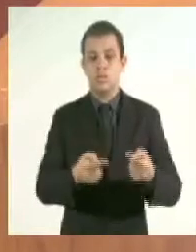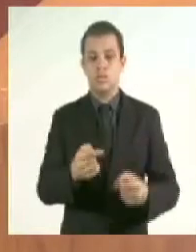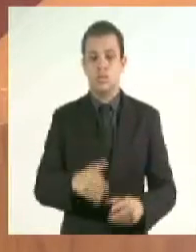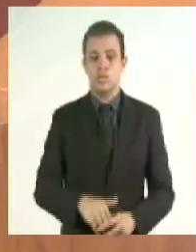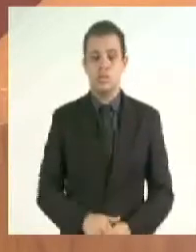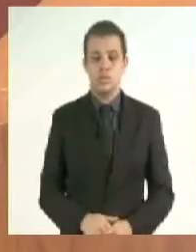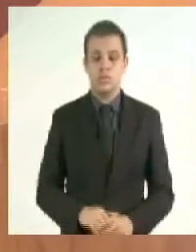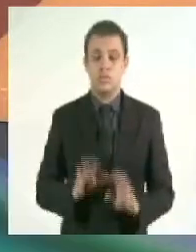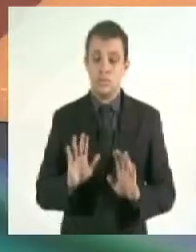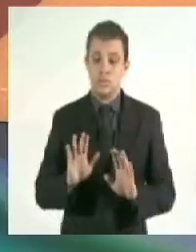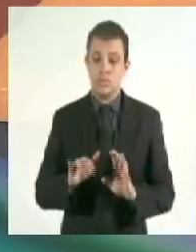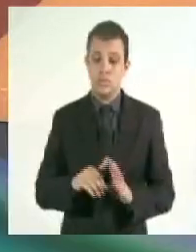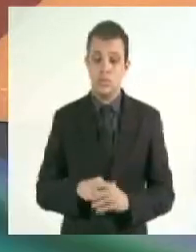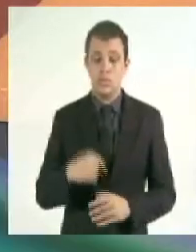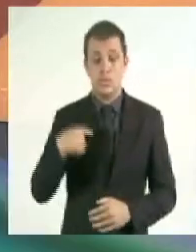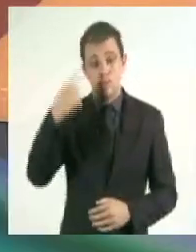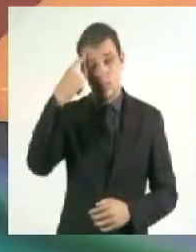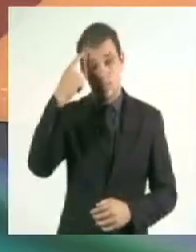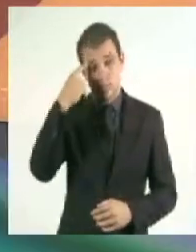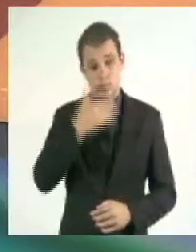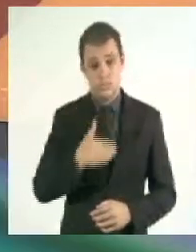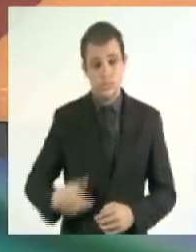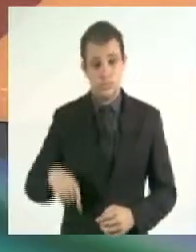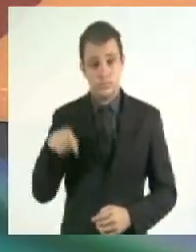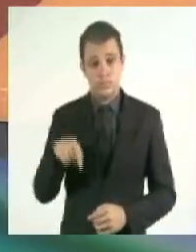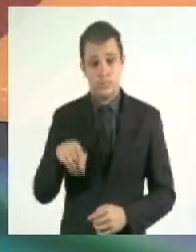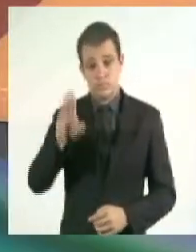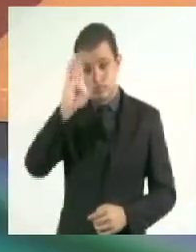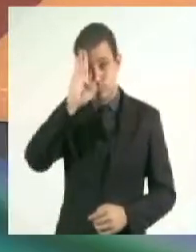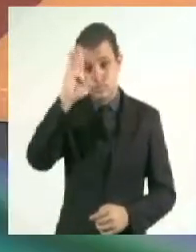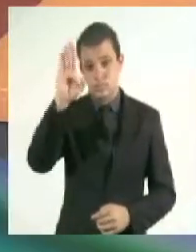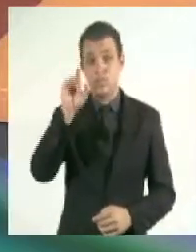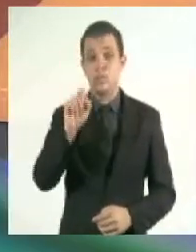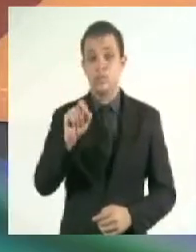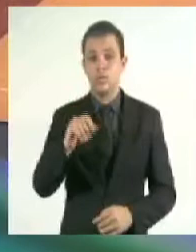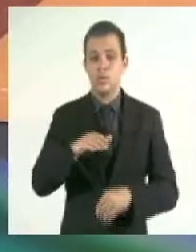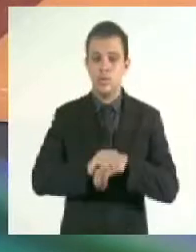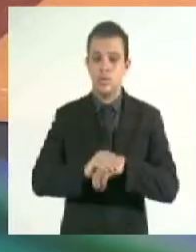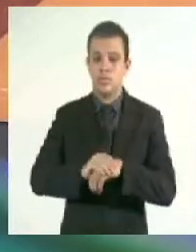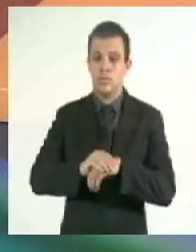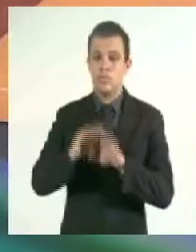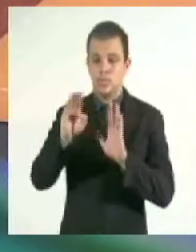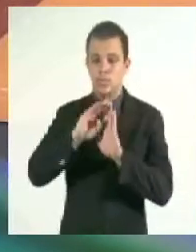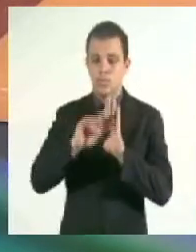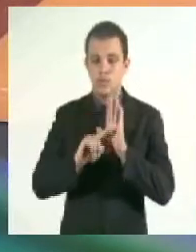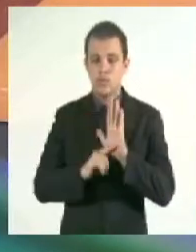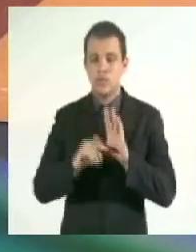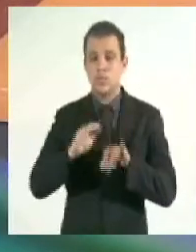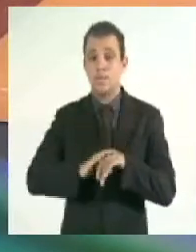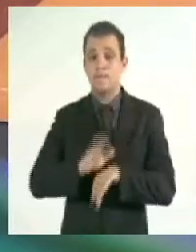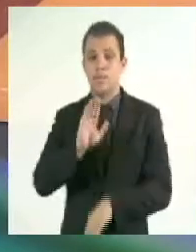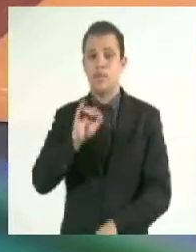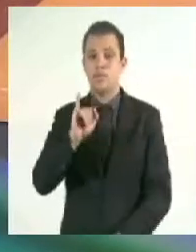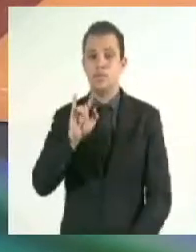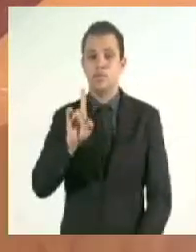eu pensava que a prioridade desse governo era o mais IDH. Agora você está suplementando, agora, em